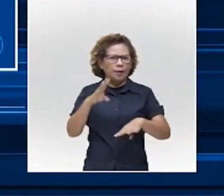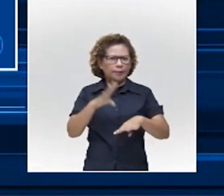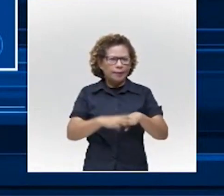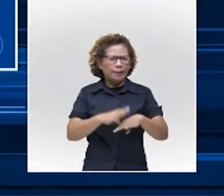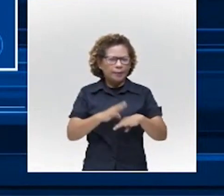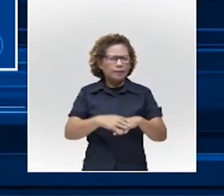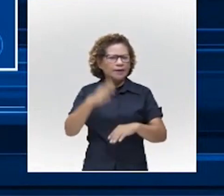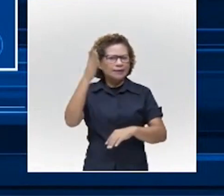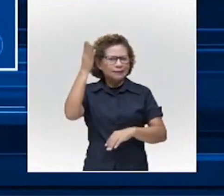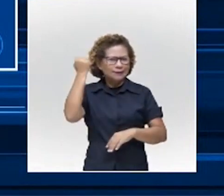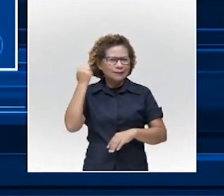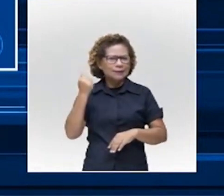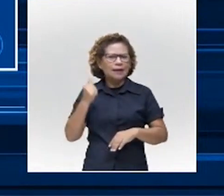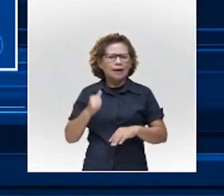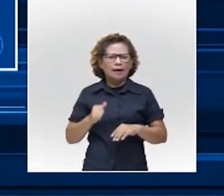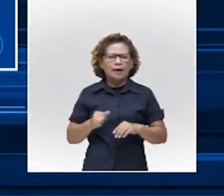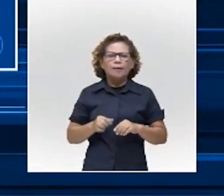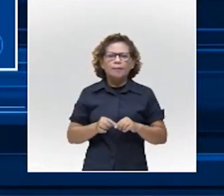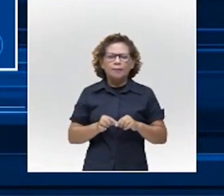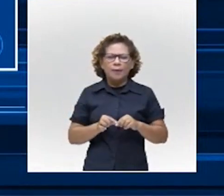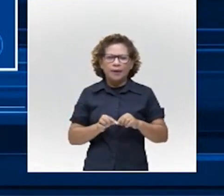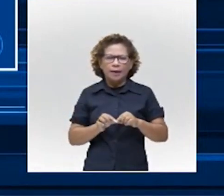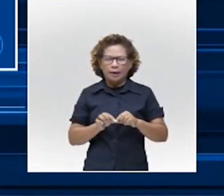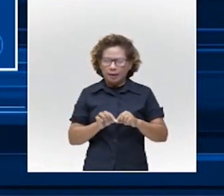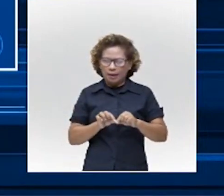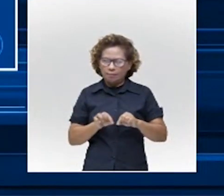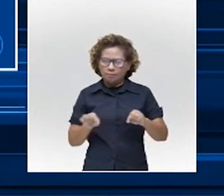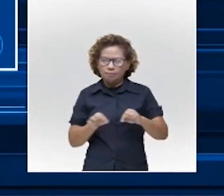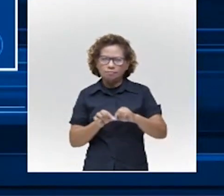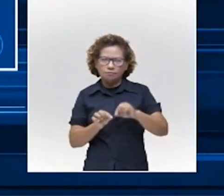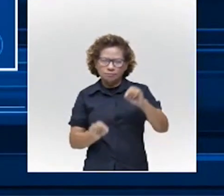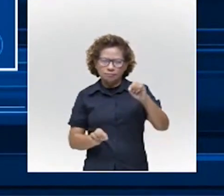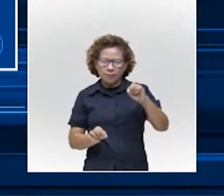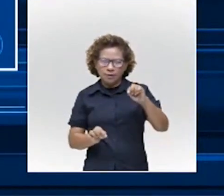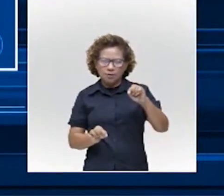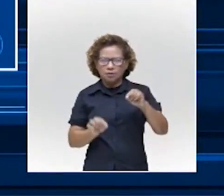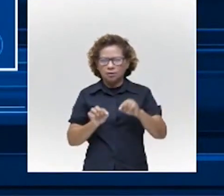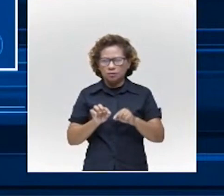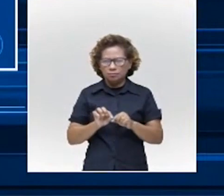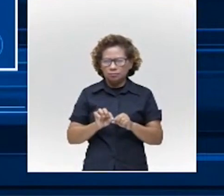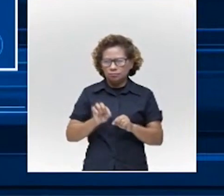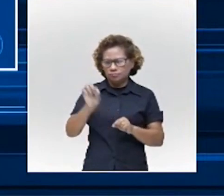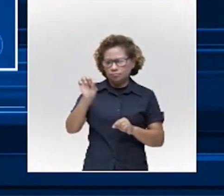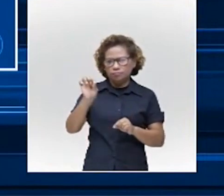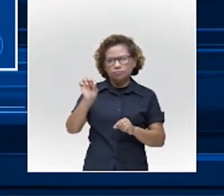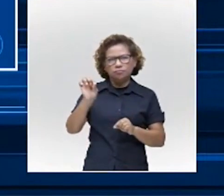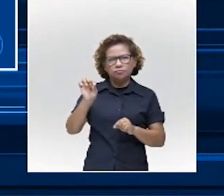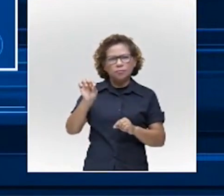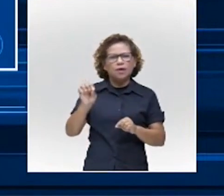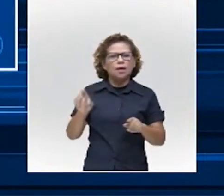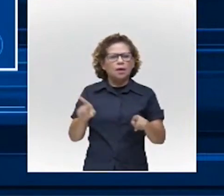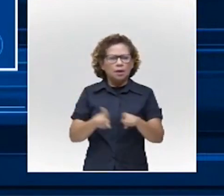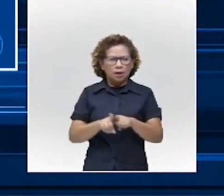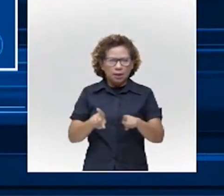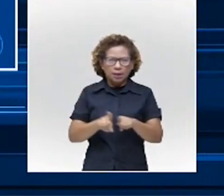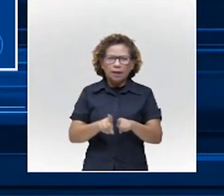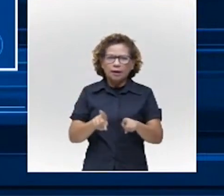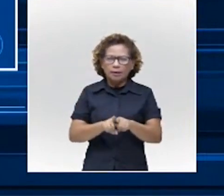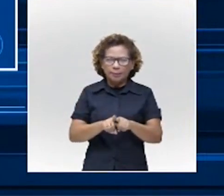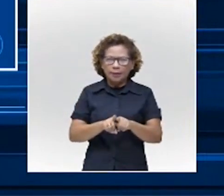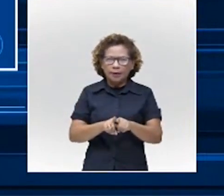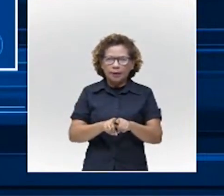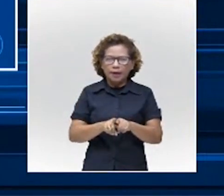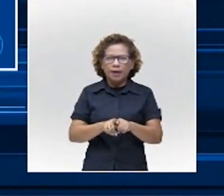triângulo retângulo a partir da medida de seus outros dois lados. E não somente isso, pessoal. Não